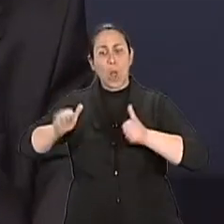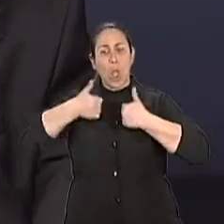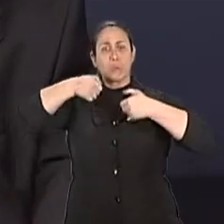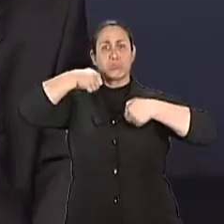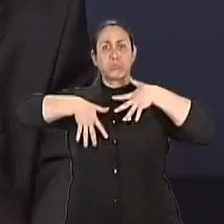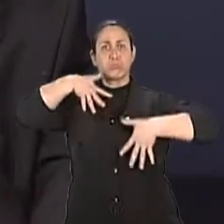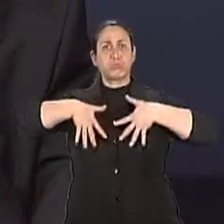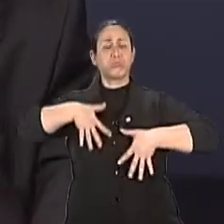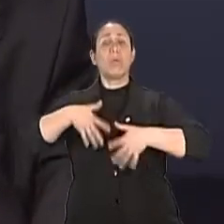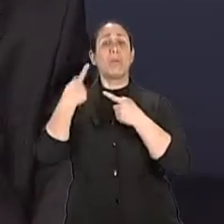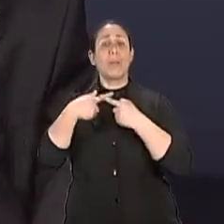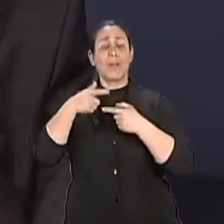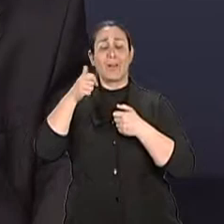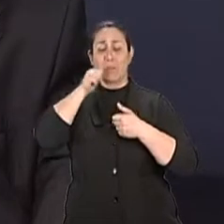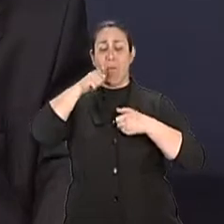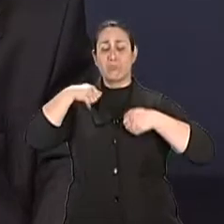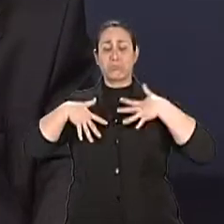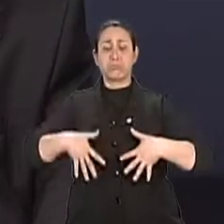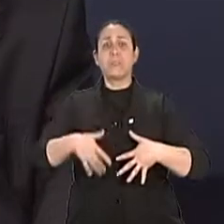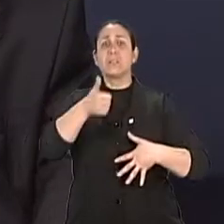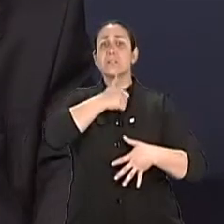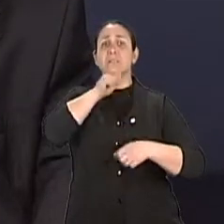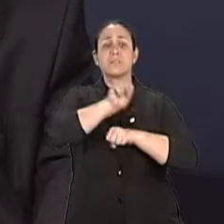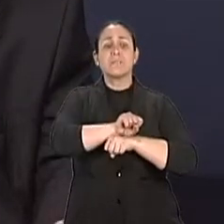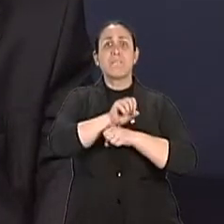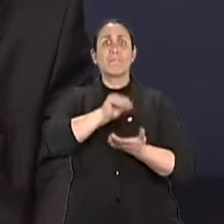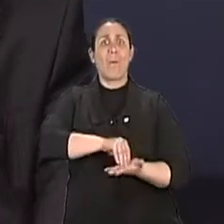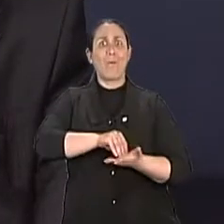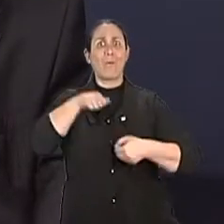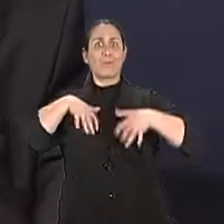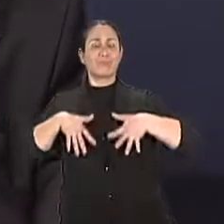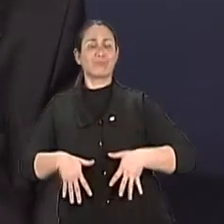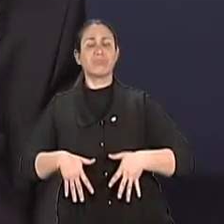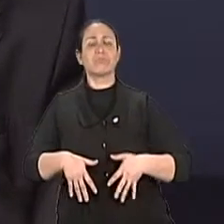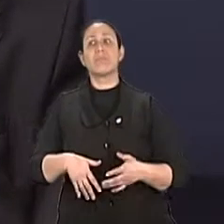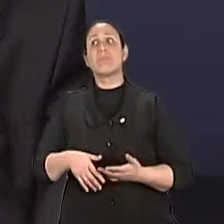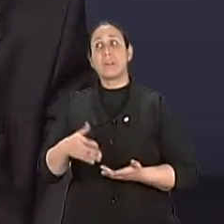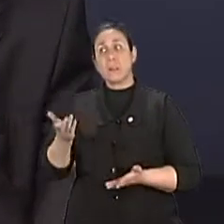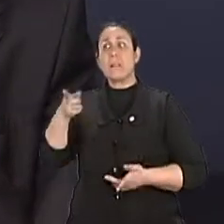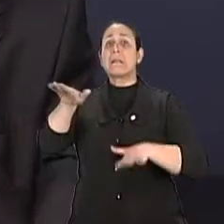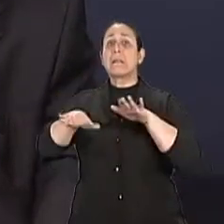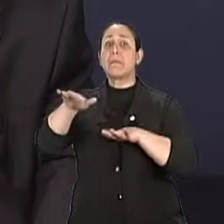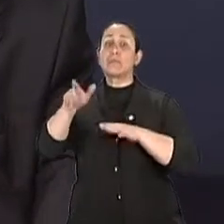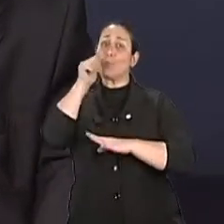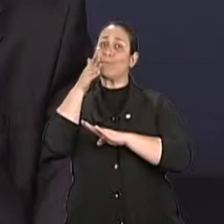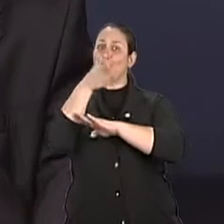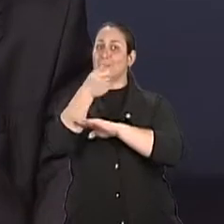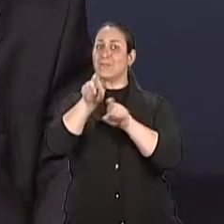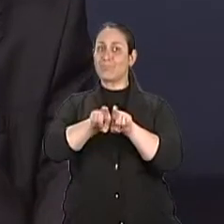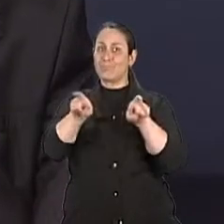a reposição hormonal, quem trata disso em geral é o ginecologista, vai depender de uma série de